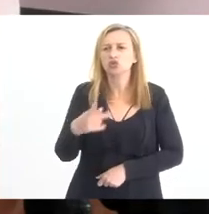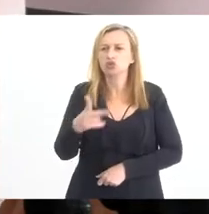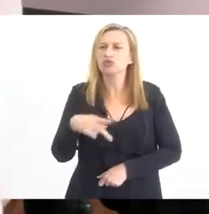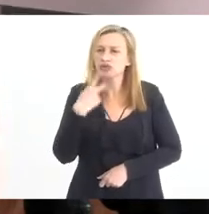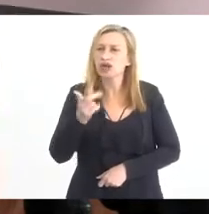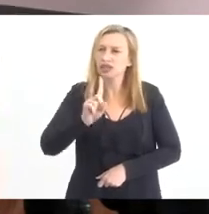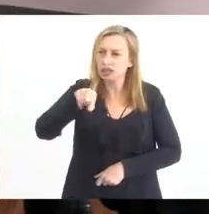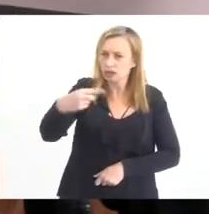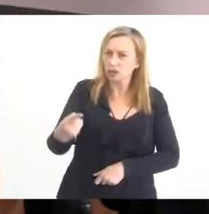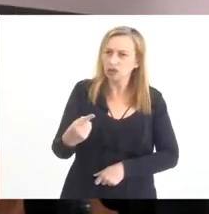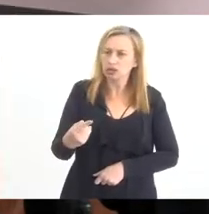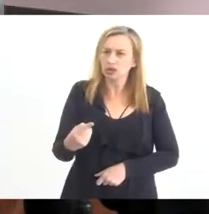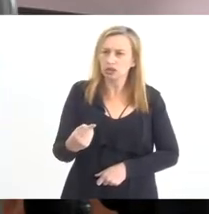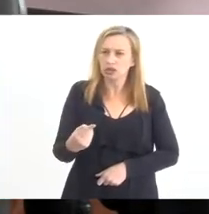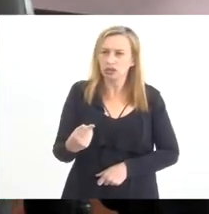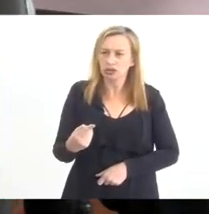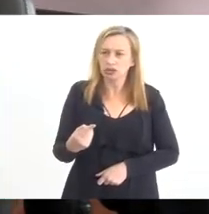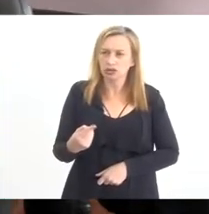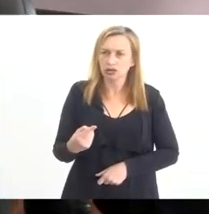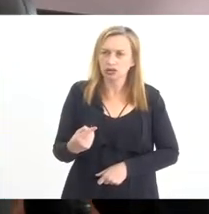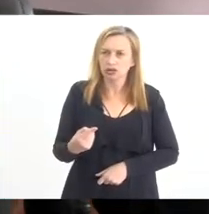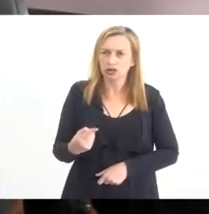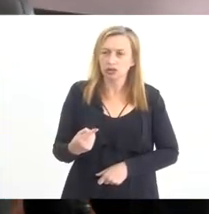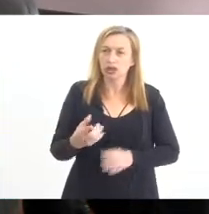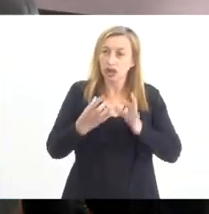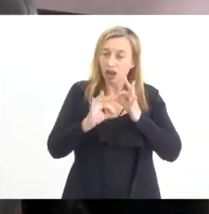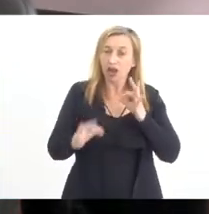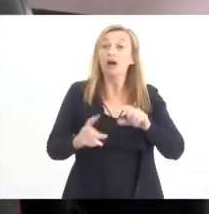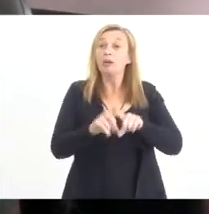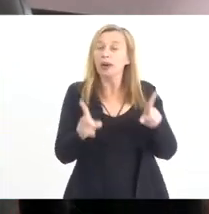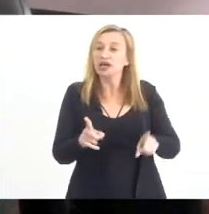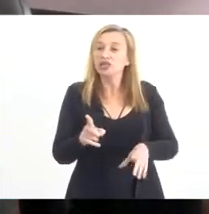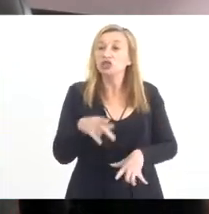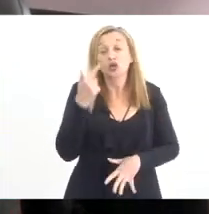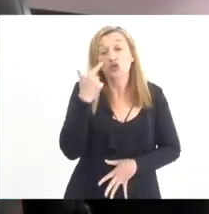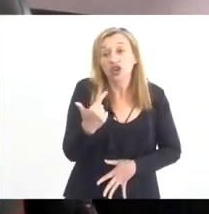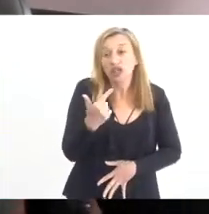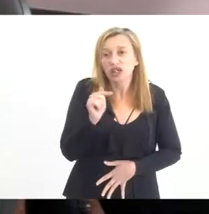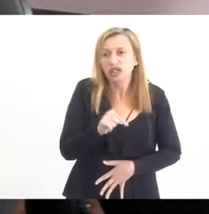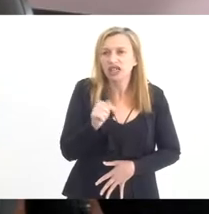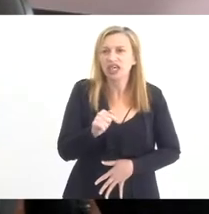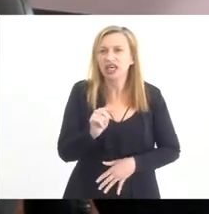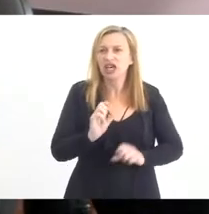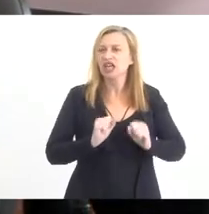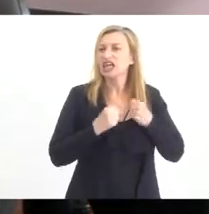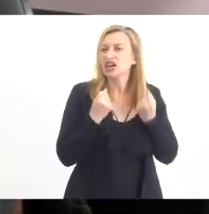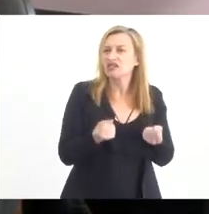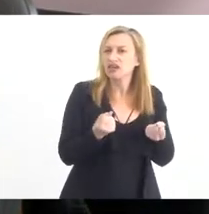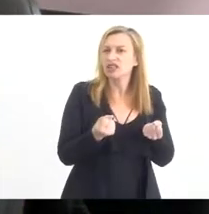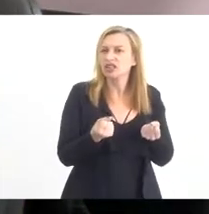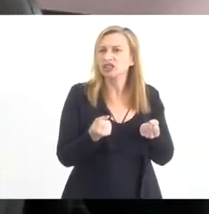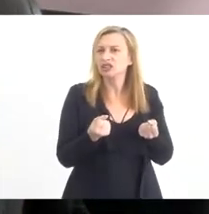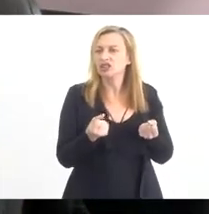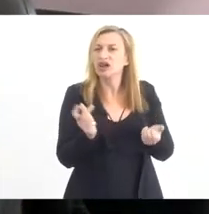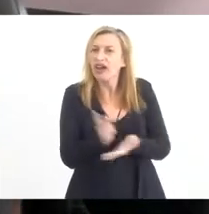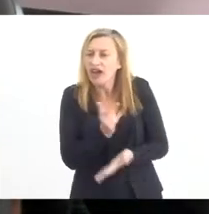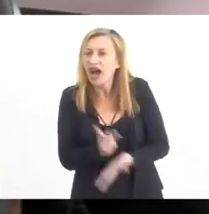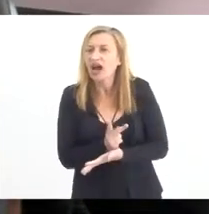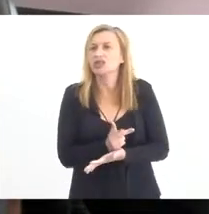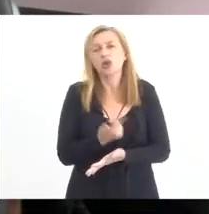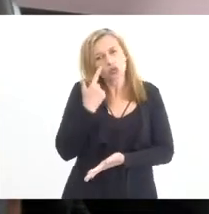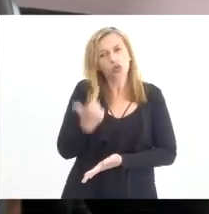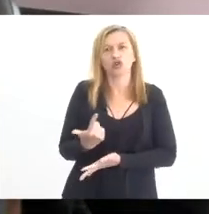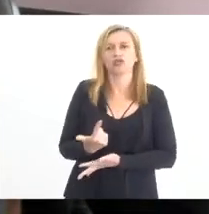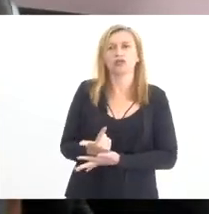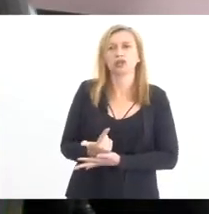gente vai eu avaliar. Eu vou passar, senão se eu me estendo muito. Mas eu estou vendo aqui umas defesas do indefensável. É isso que eu estou